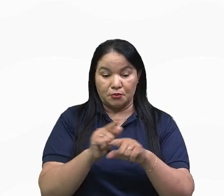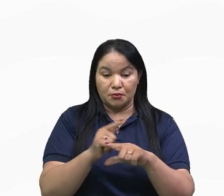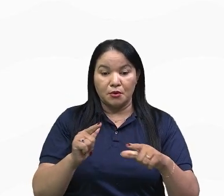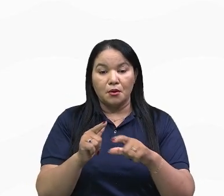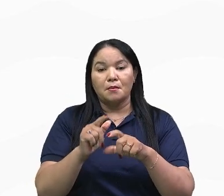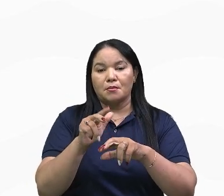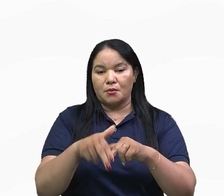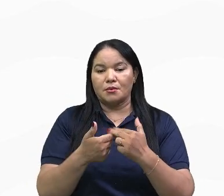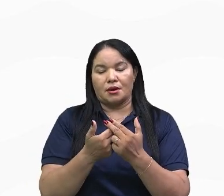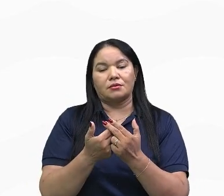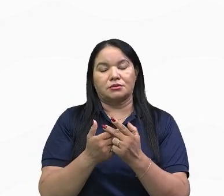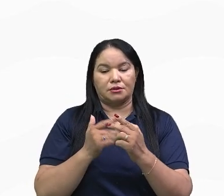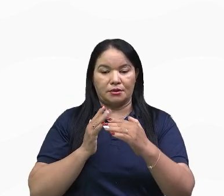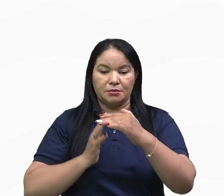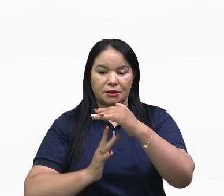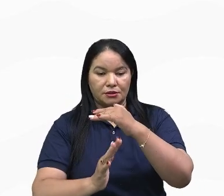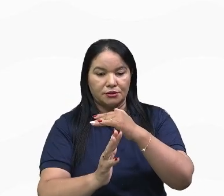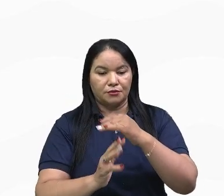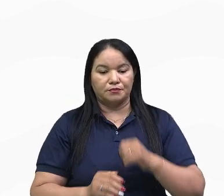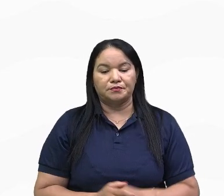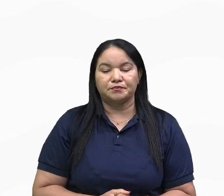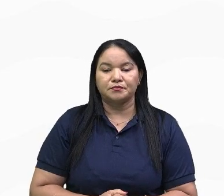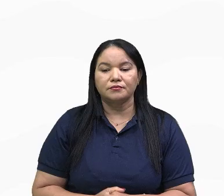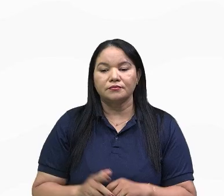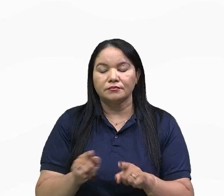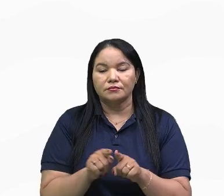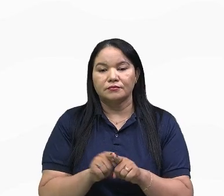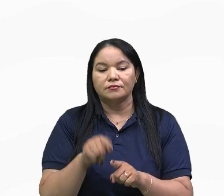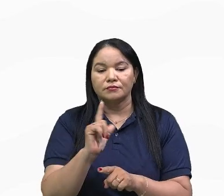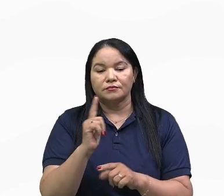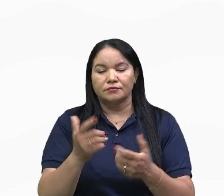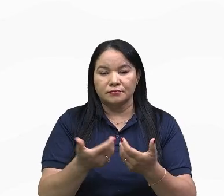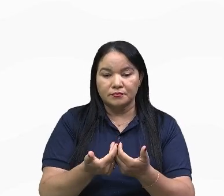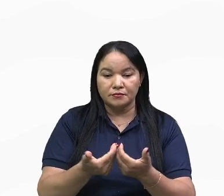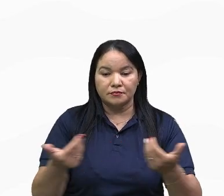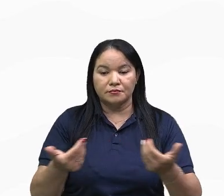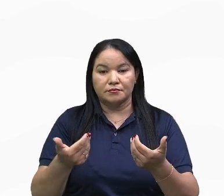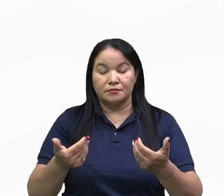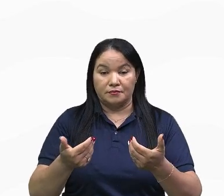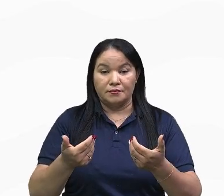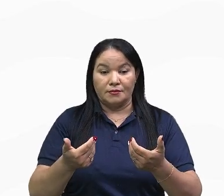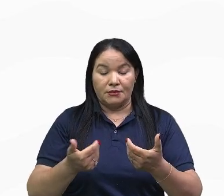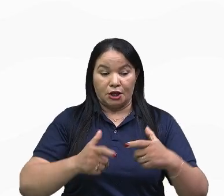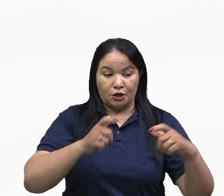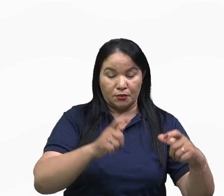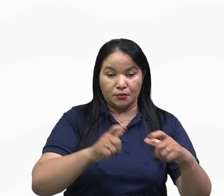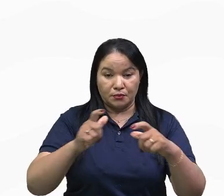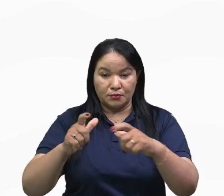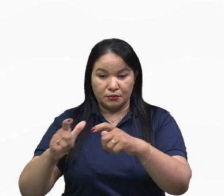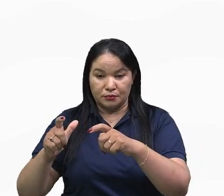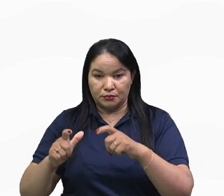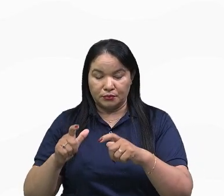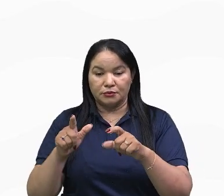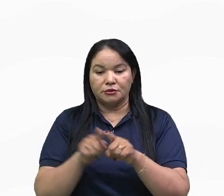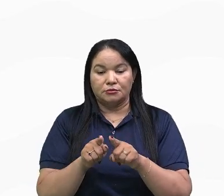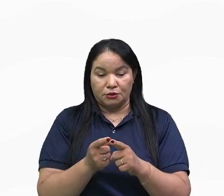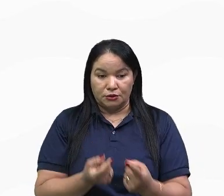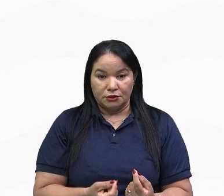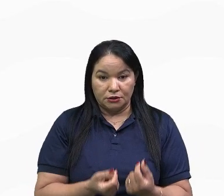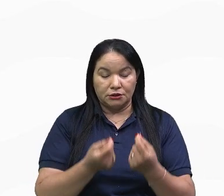migração. É isso? E também temos o que mais? A segregação espacial que acaba surgindo, onde áreas